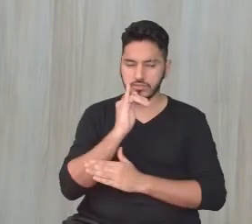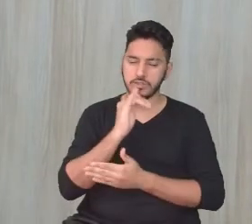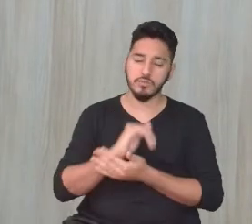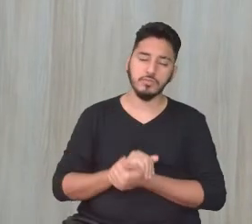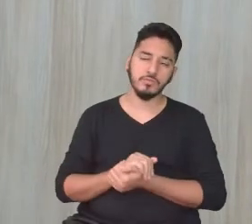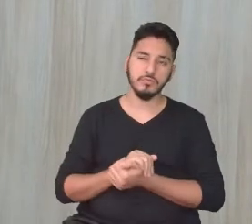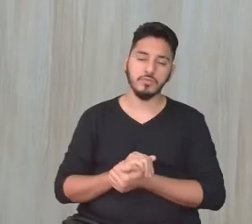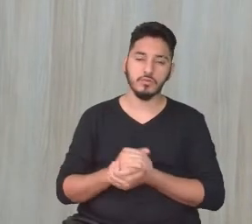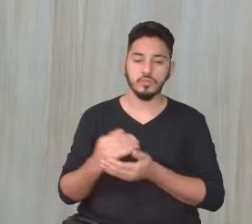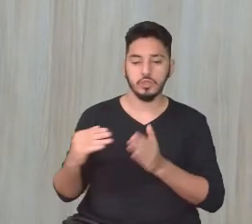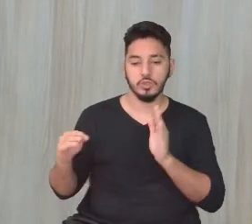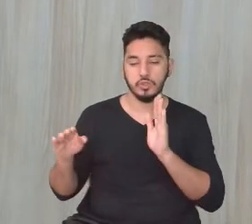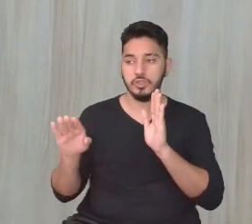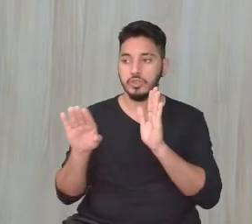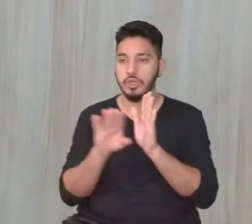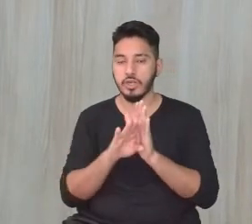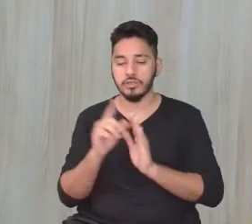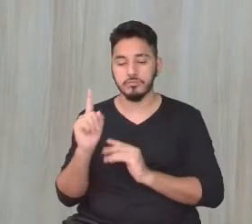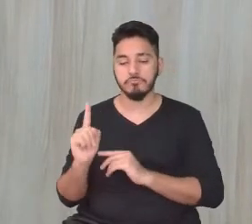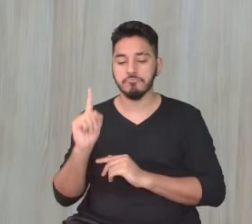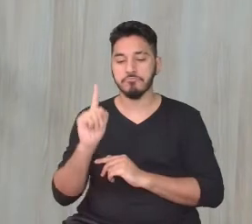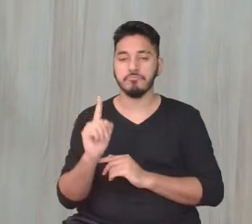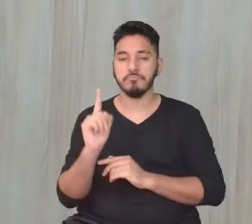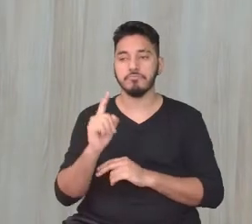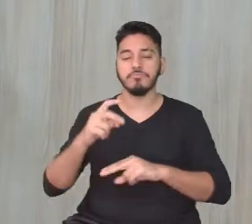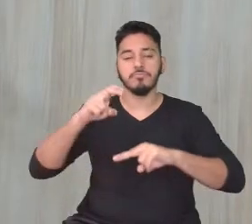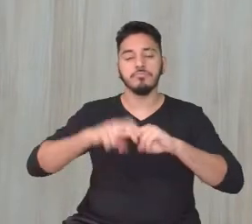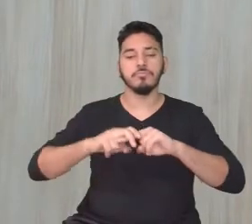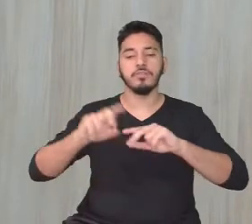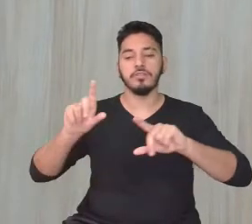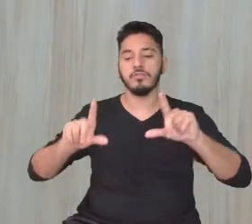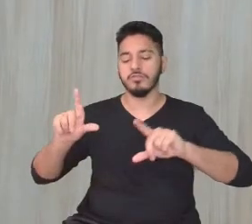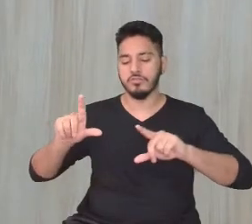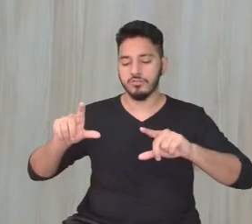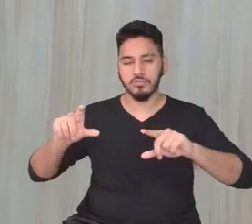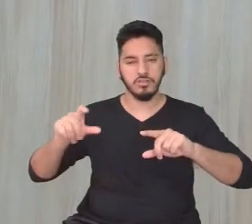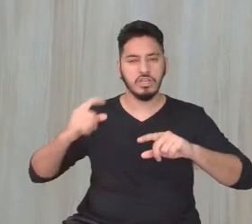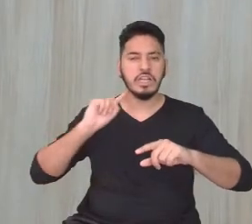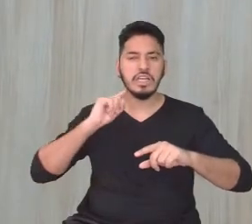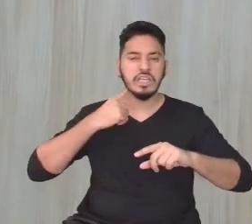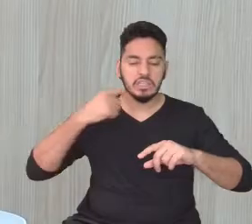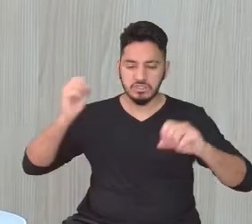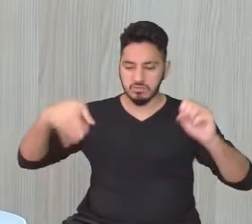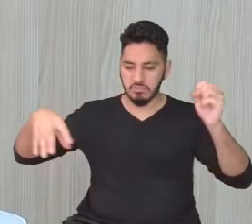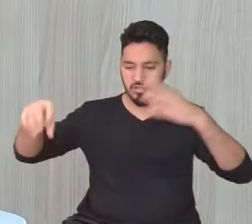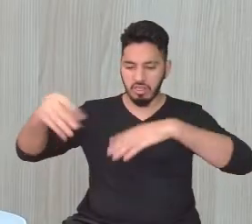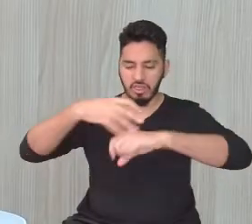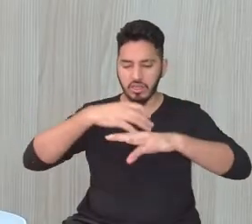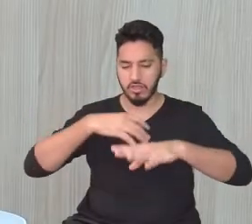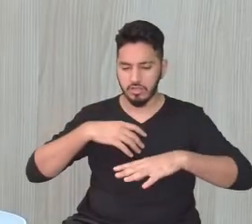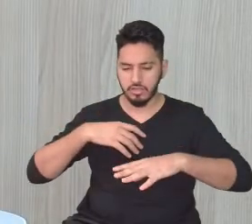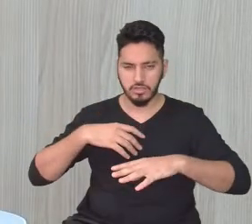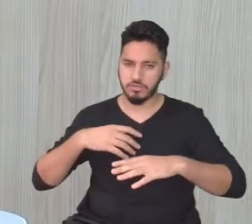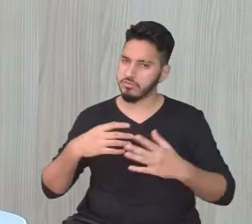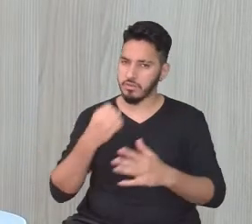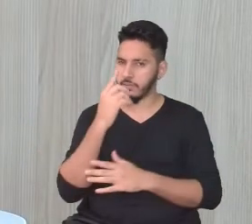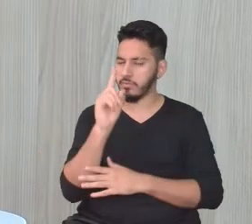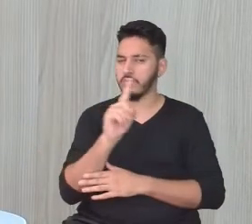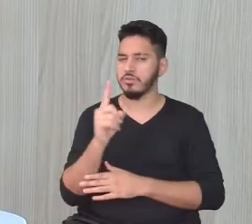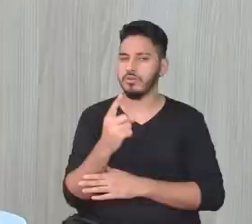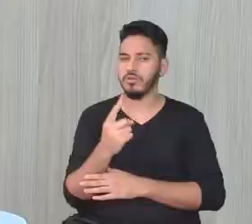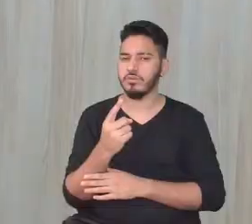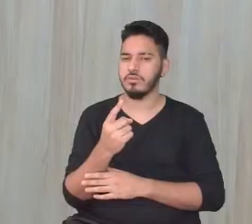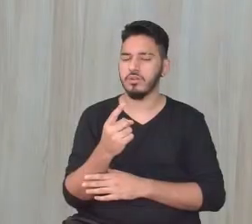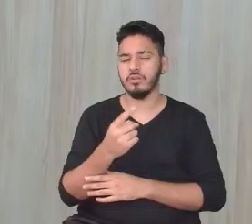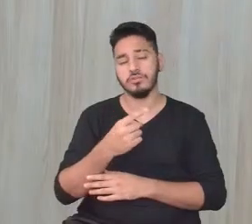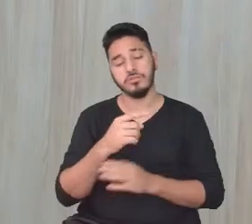e logo quando chegasse quem fala é o lixo espalhado assim no chão é Seria bom não né aí